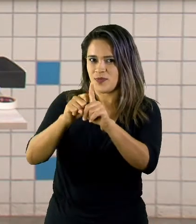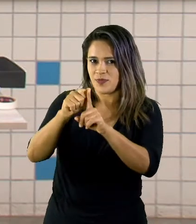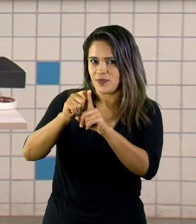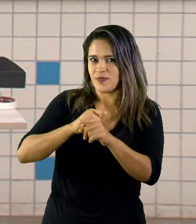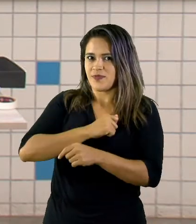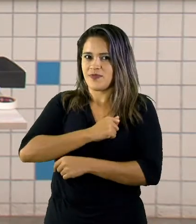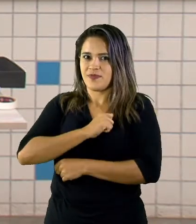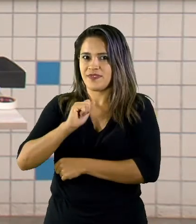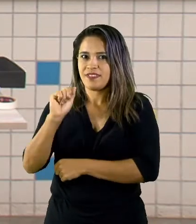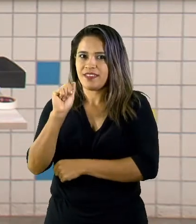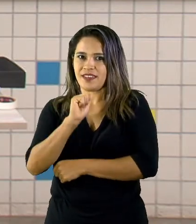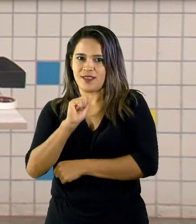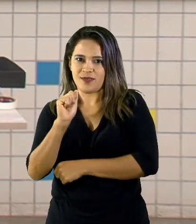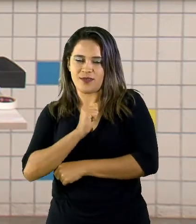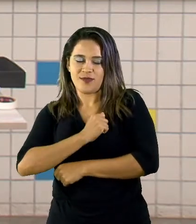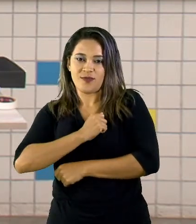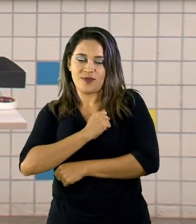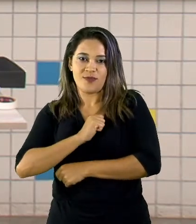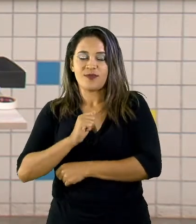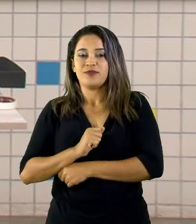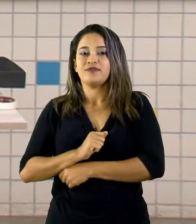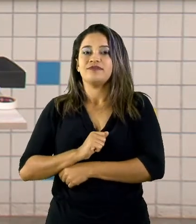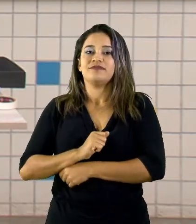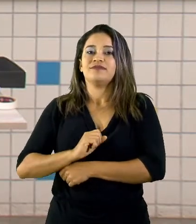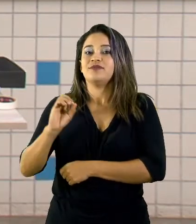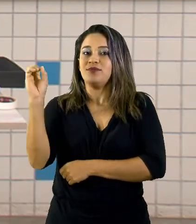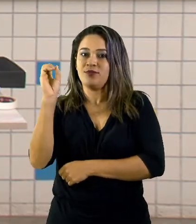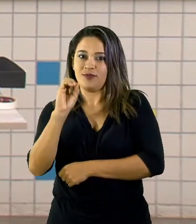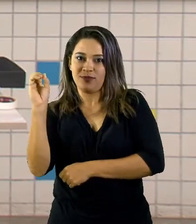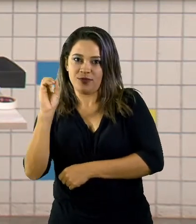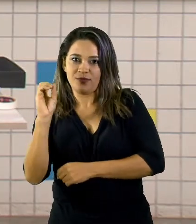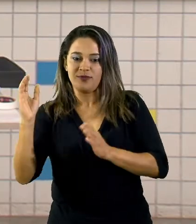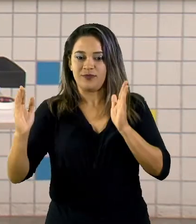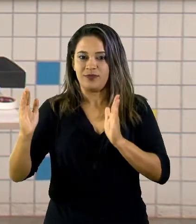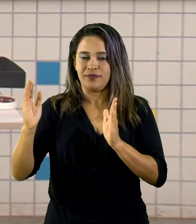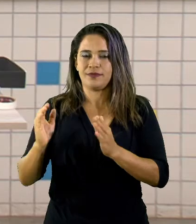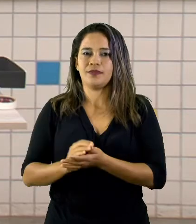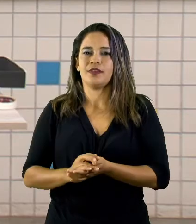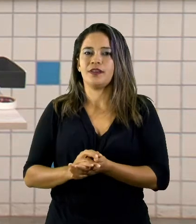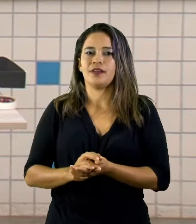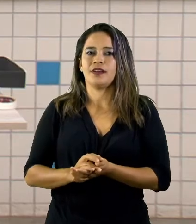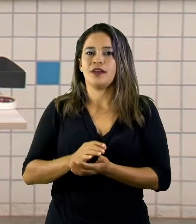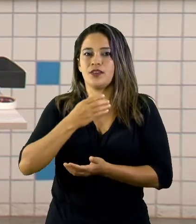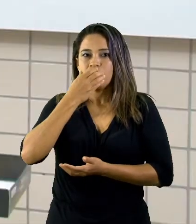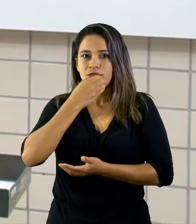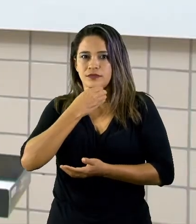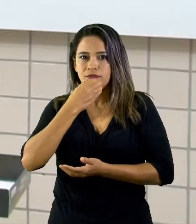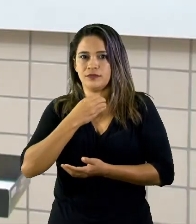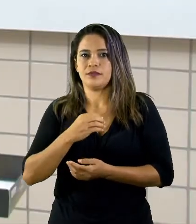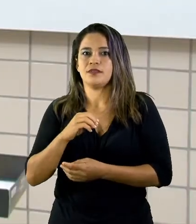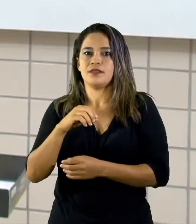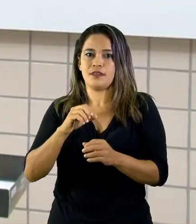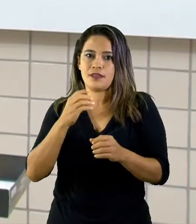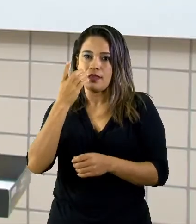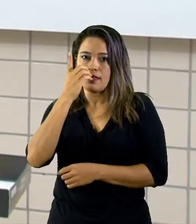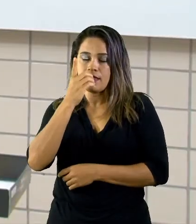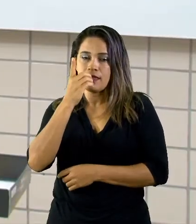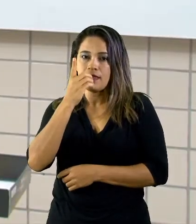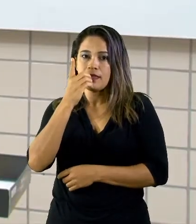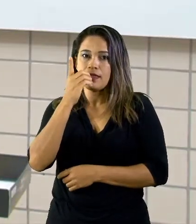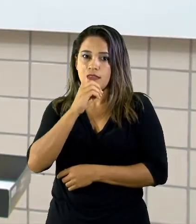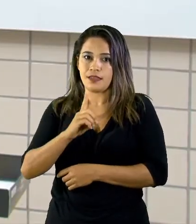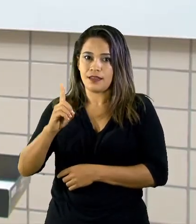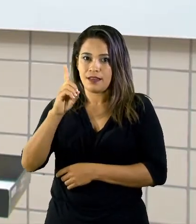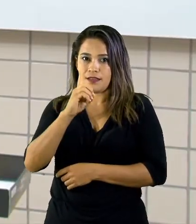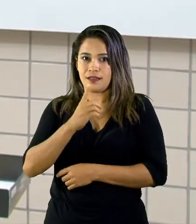e outubro e dá frutos entre os meses de dezembro e março. Veja também